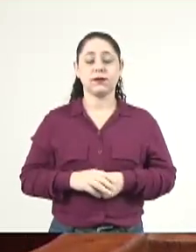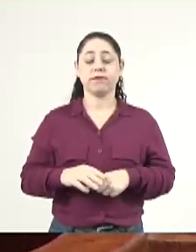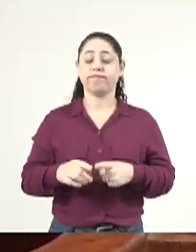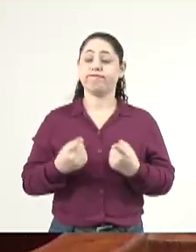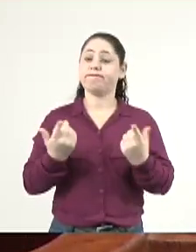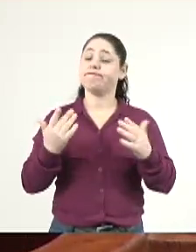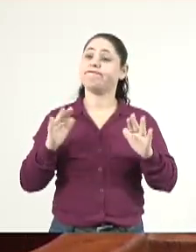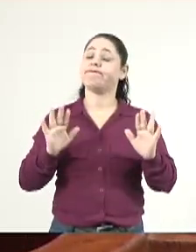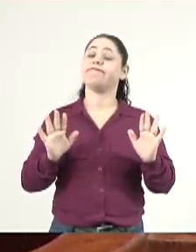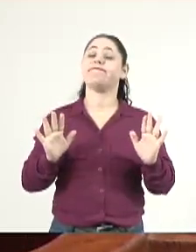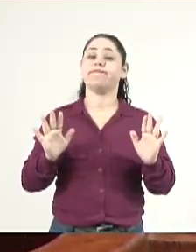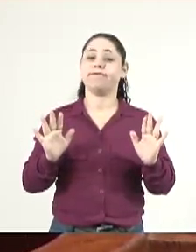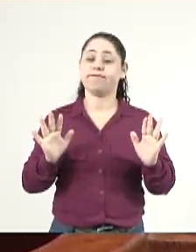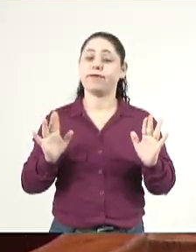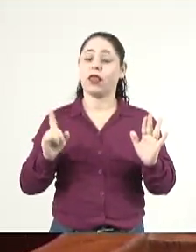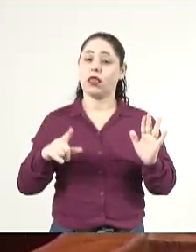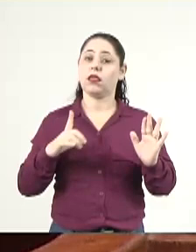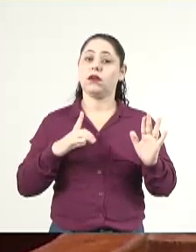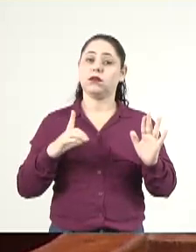apesar